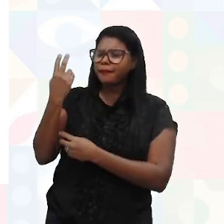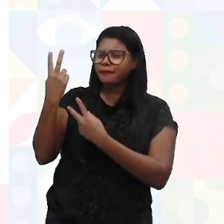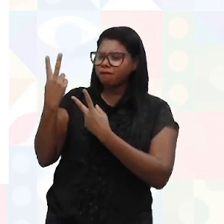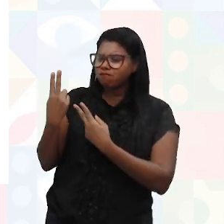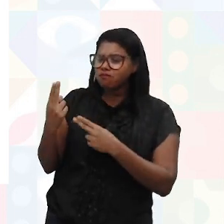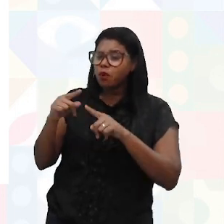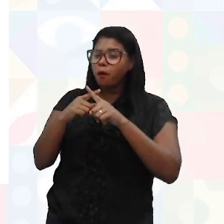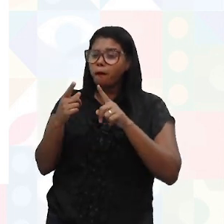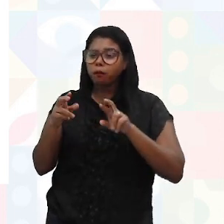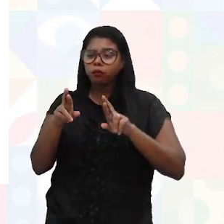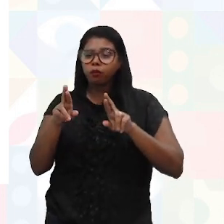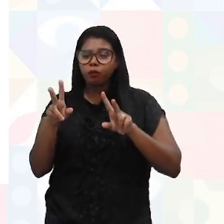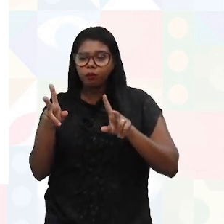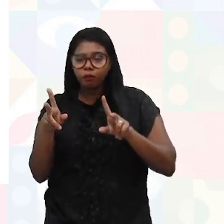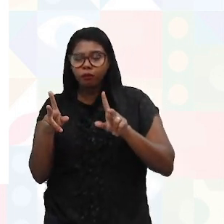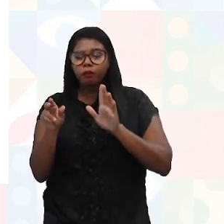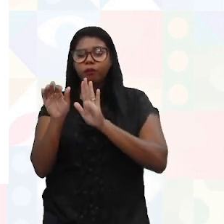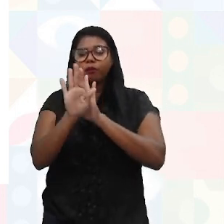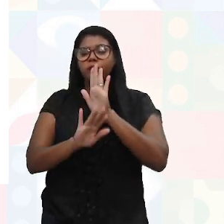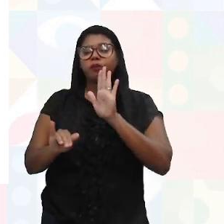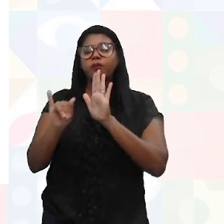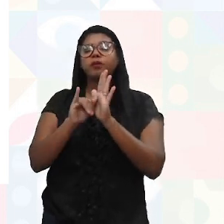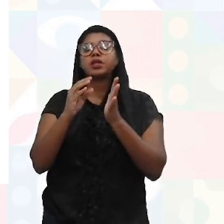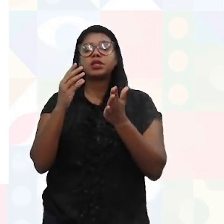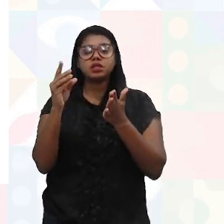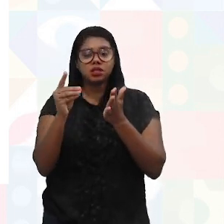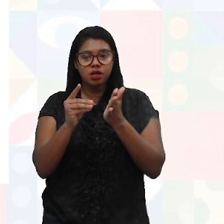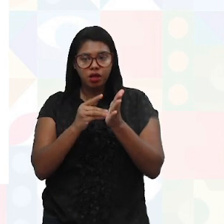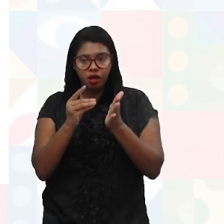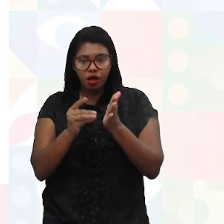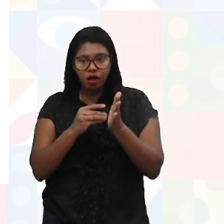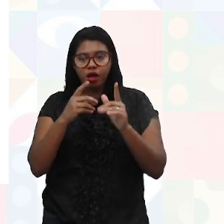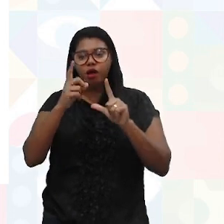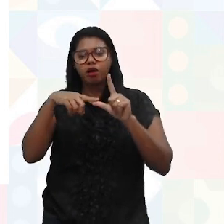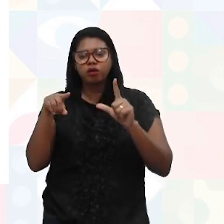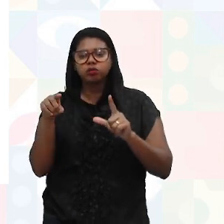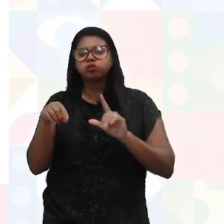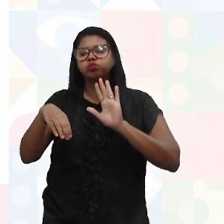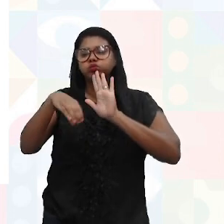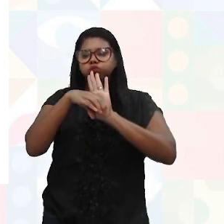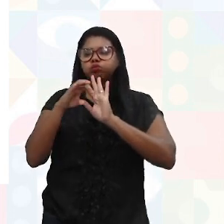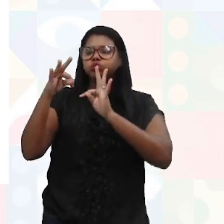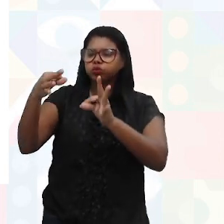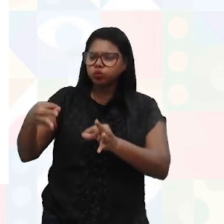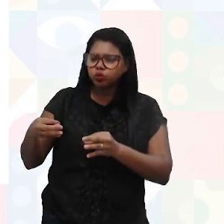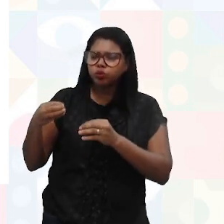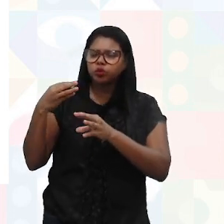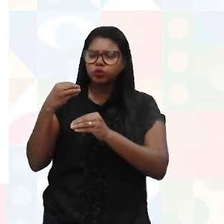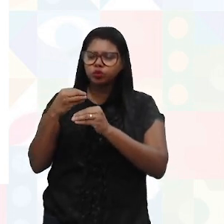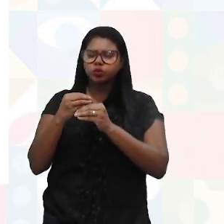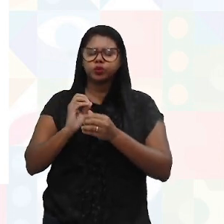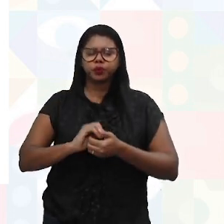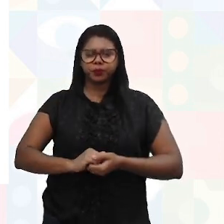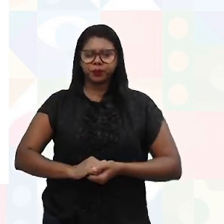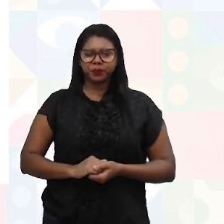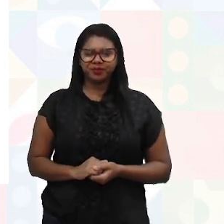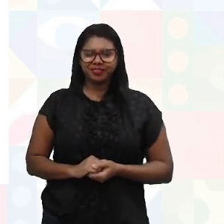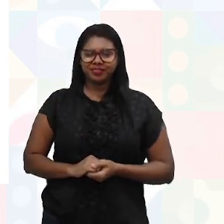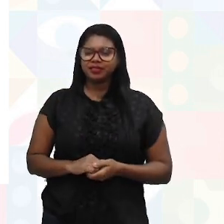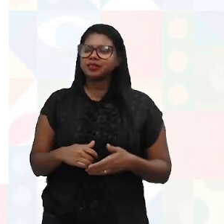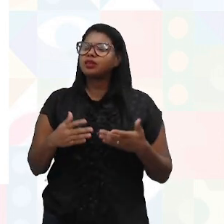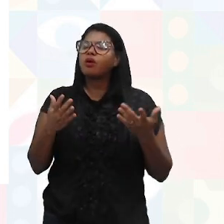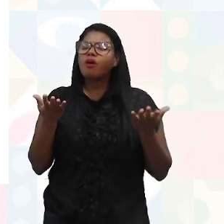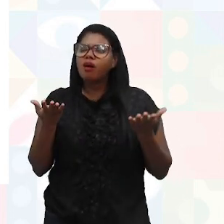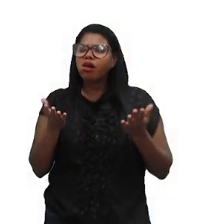verdade, muitos ilustradores são designers, porque a gente usa todos esses conceitos. E aí, quais são